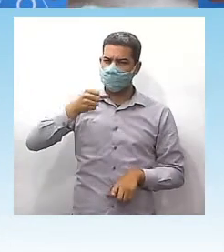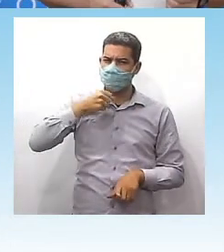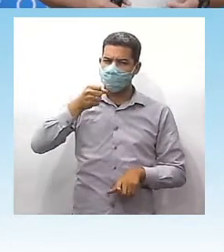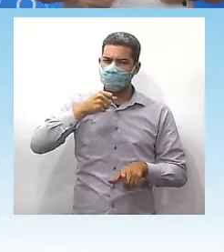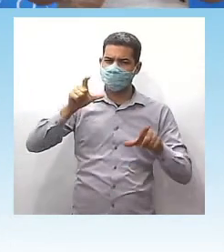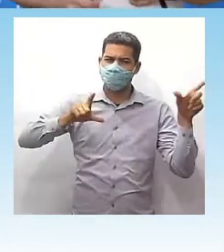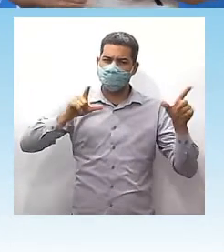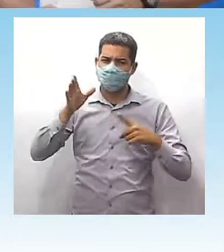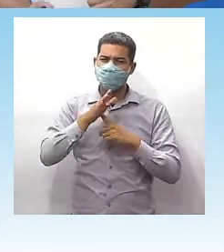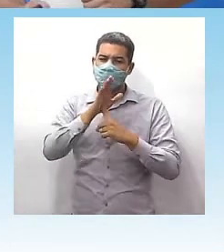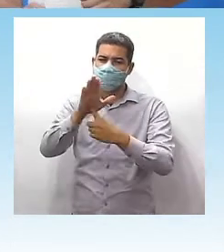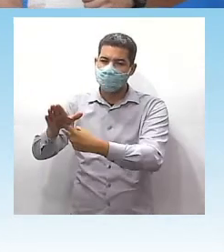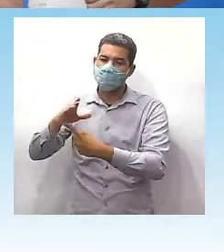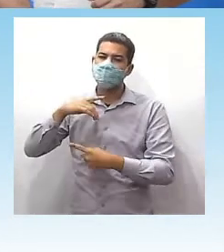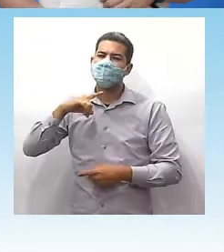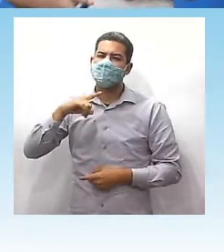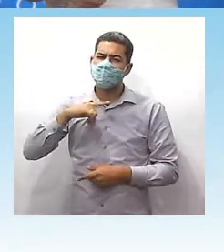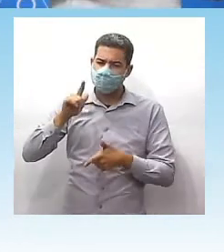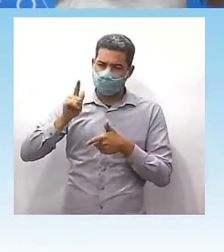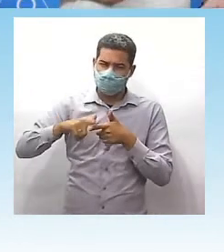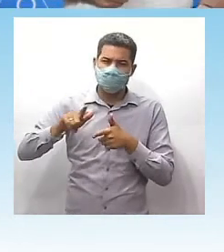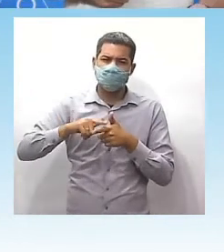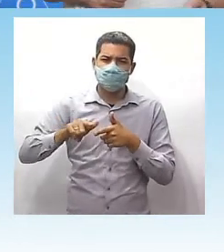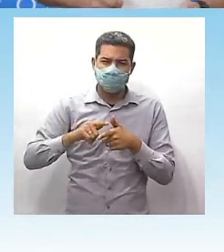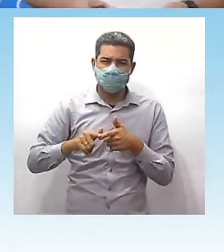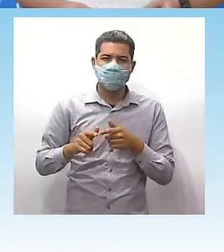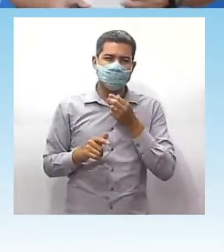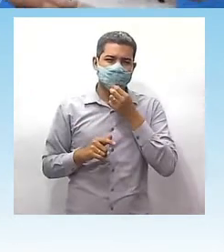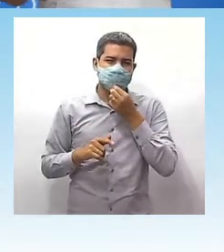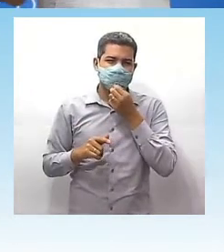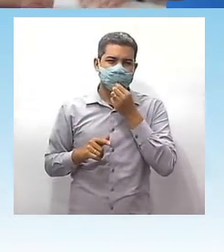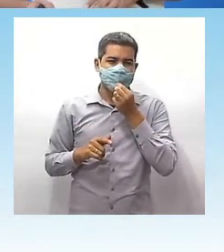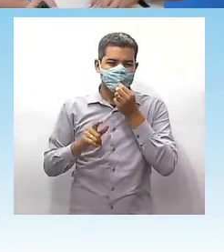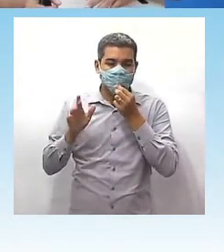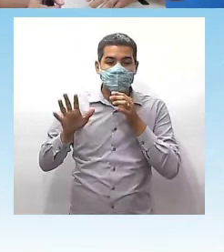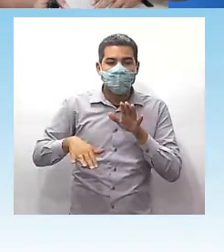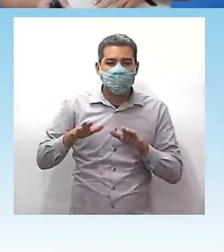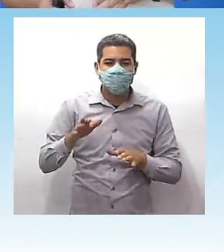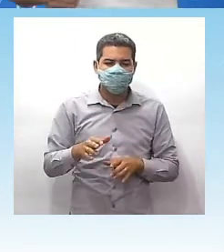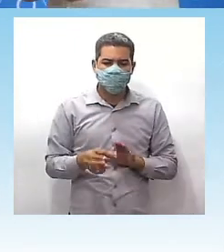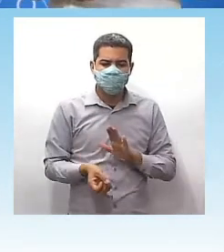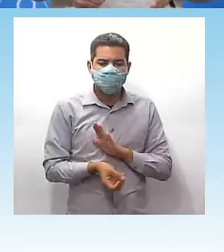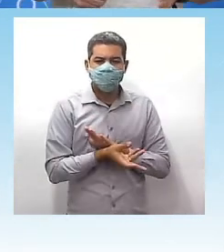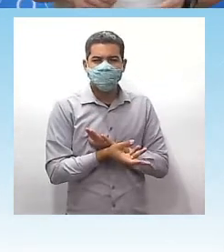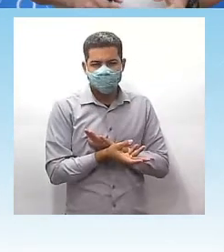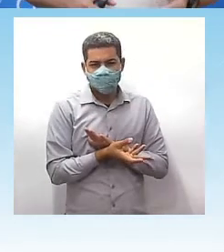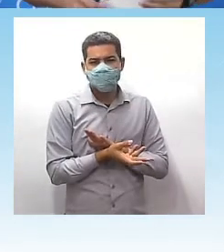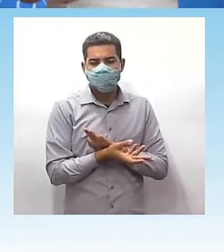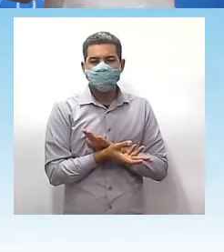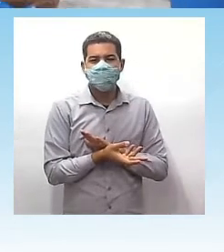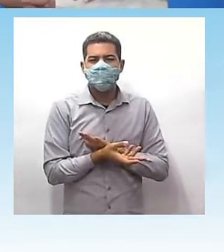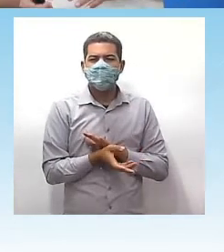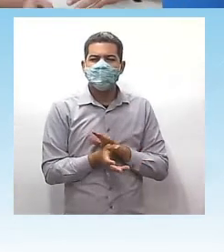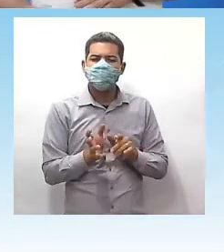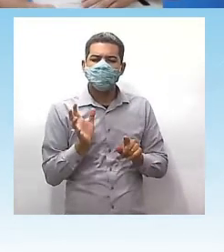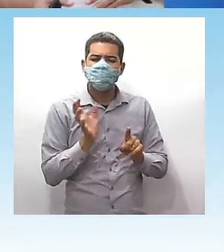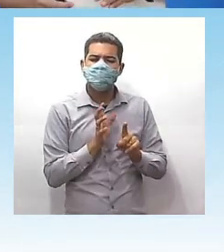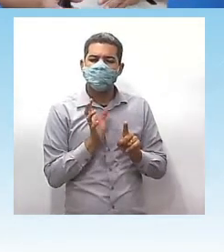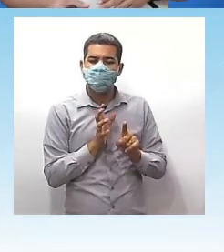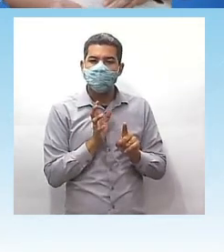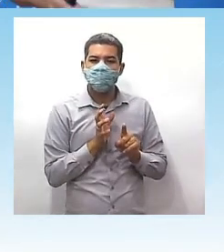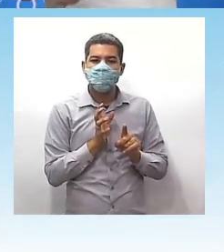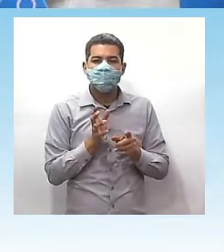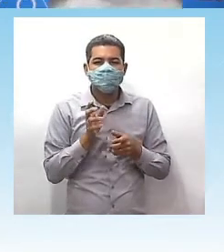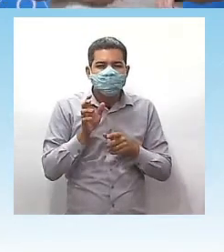têm erros gravíssimos, tá? Tendenciosos. Mas como é a pesquisa eleitoral, o conglomerado, eu